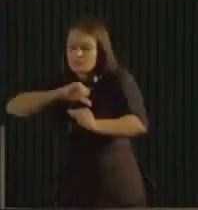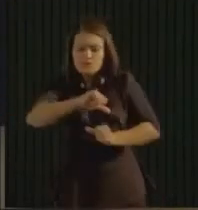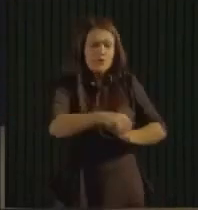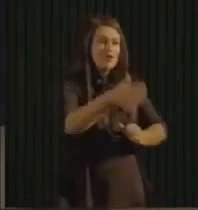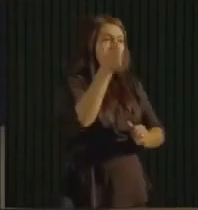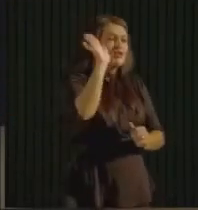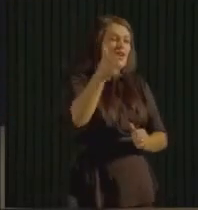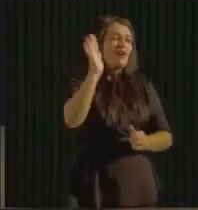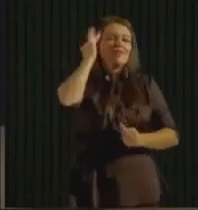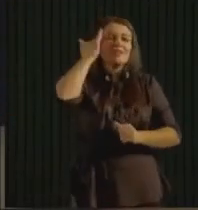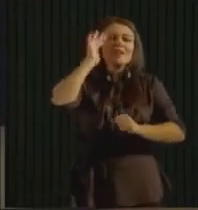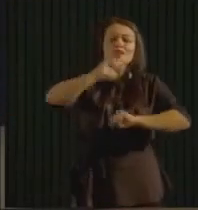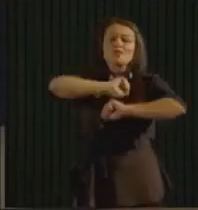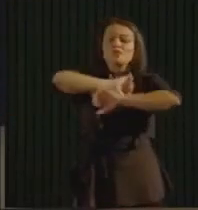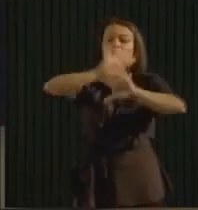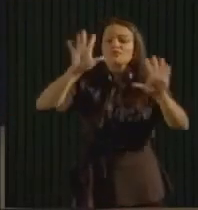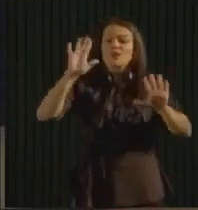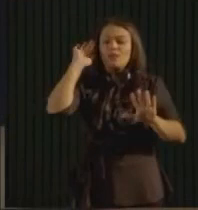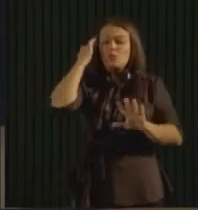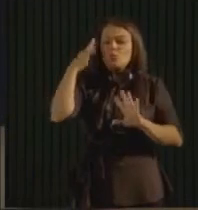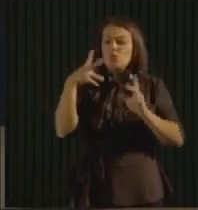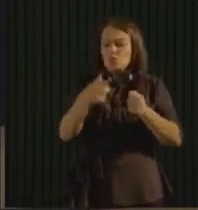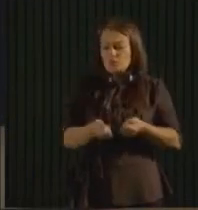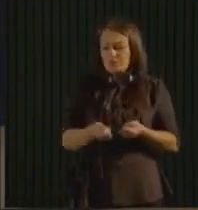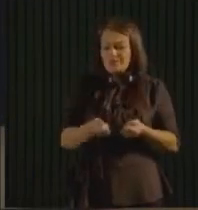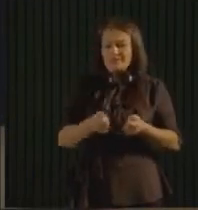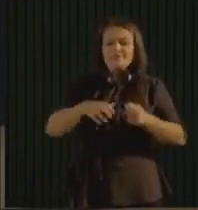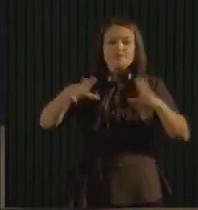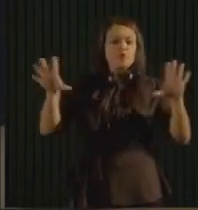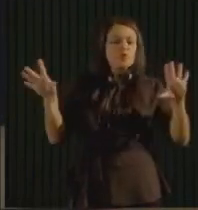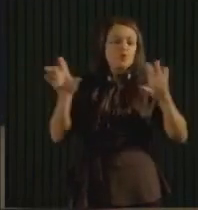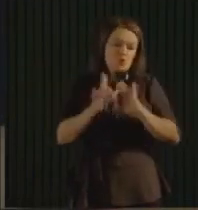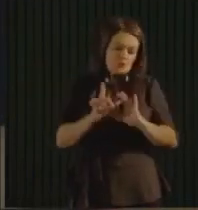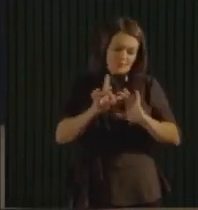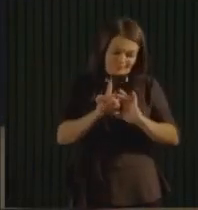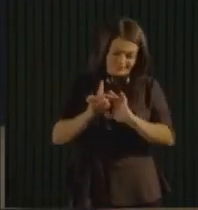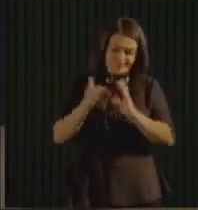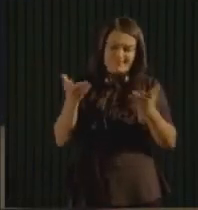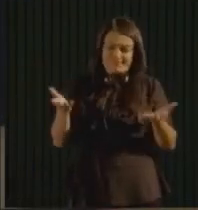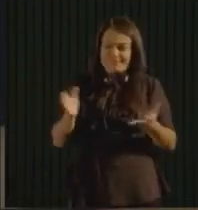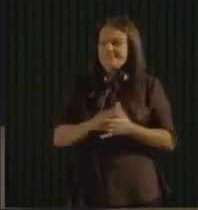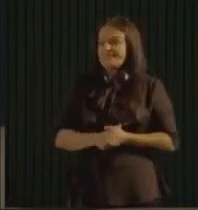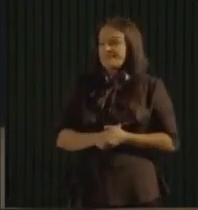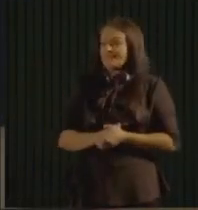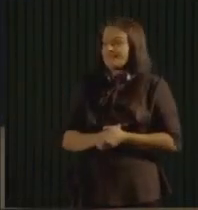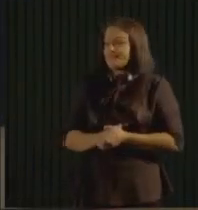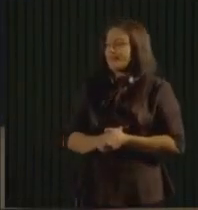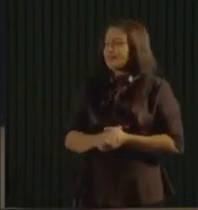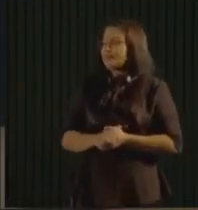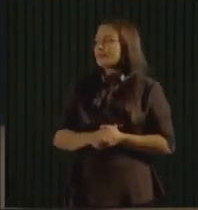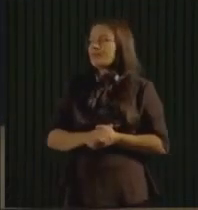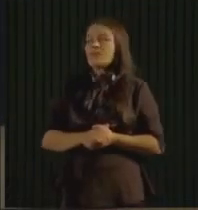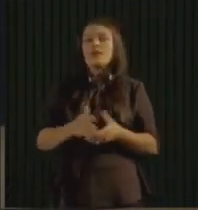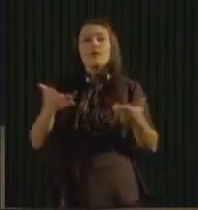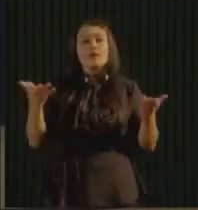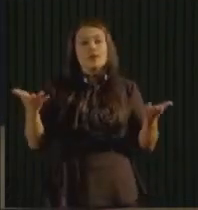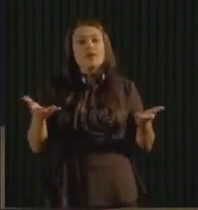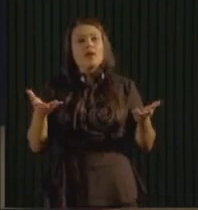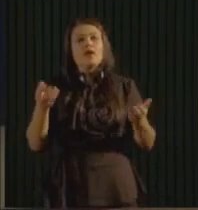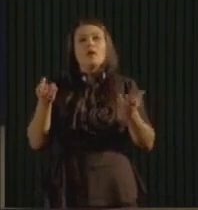a COP21 em Paris, que é aquela reunião organizada pela ONU para tratar do